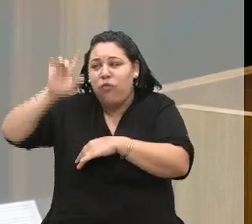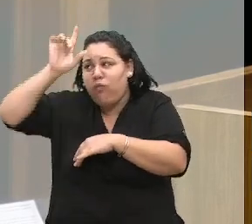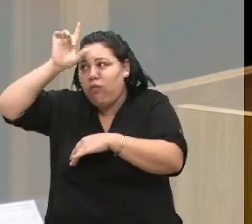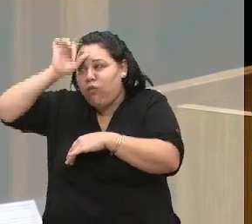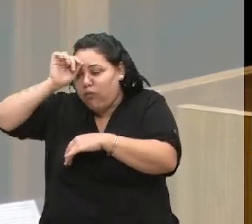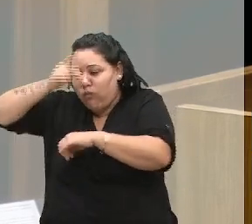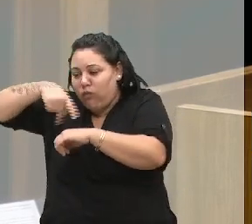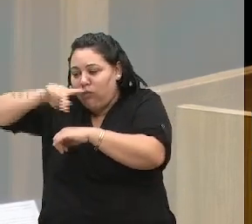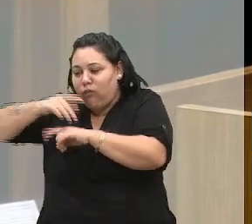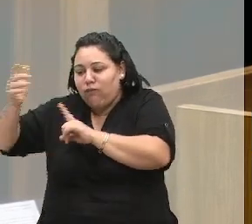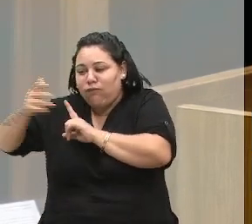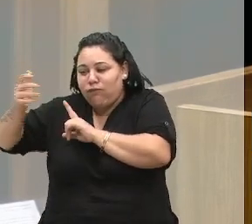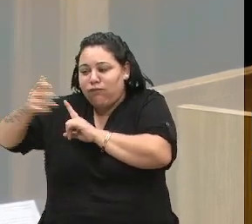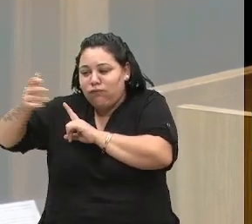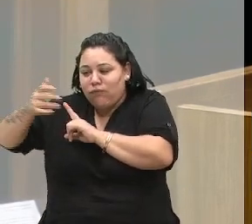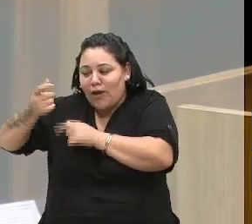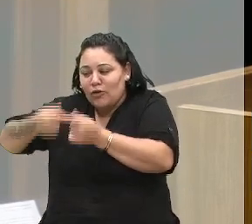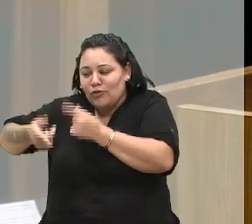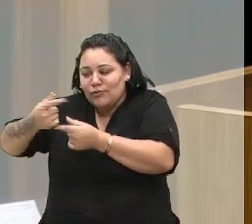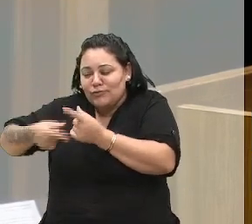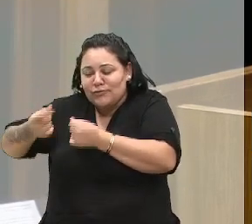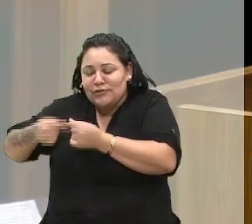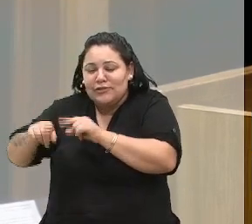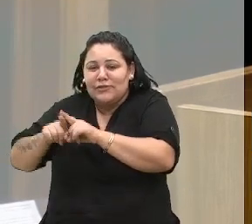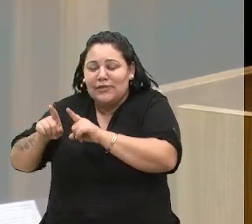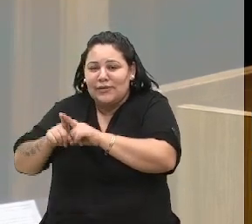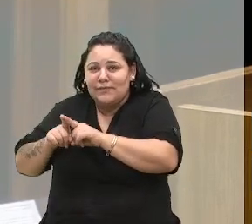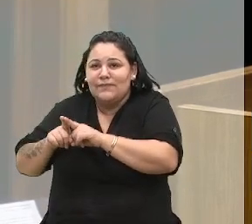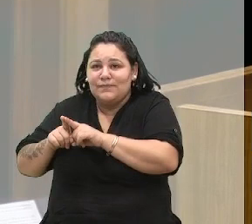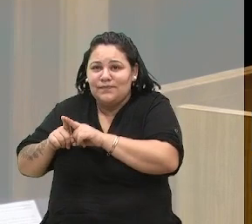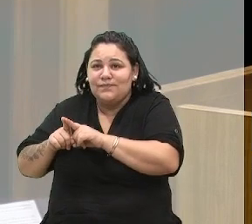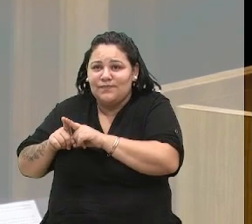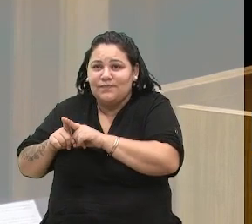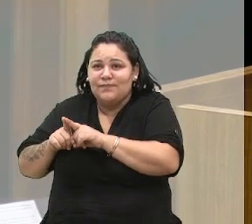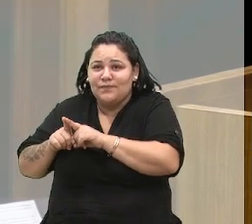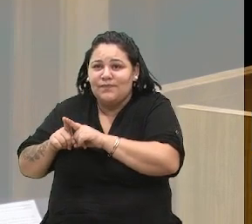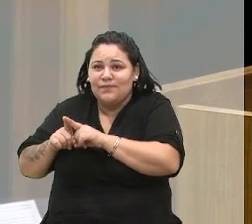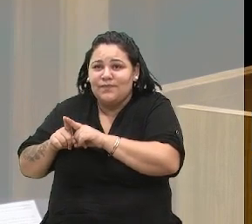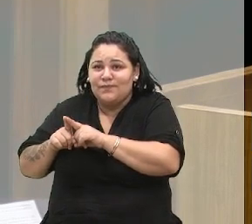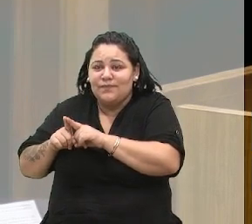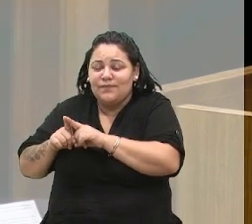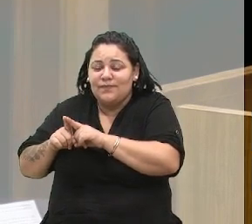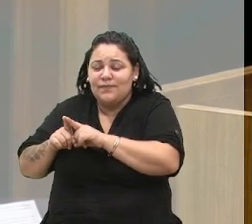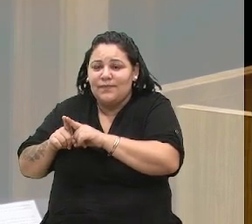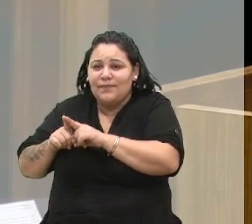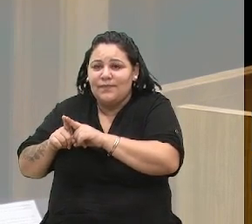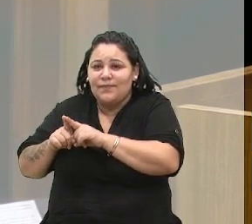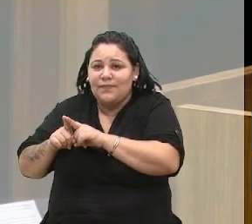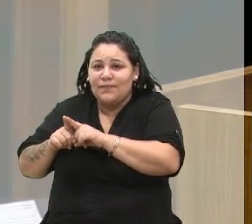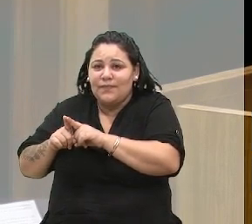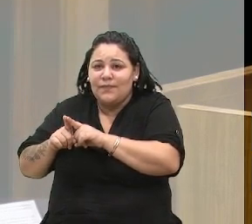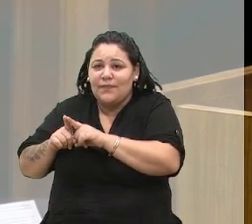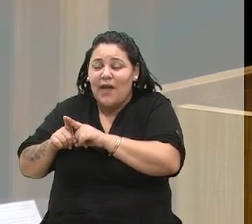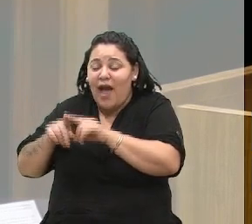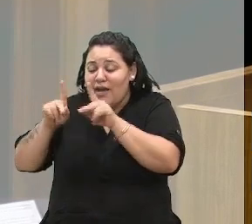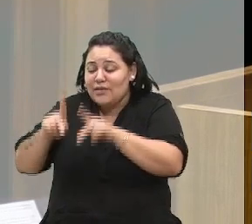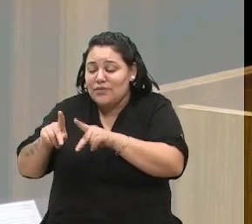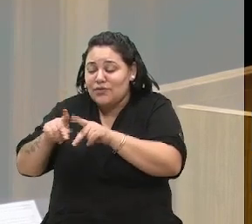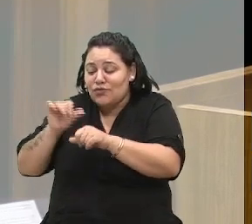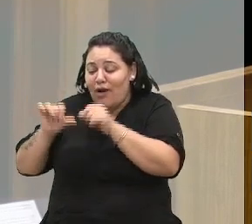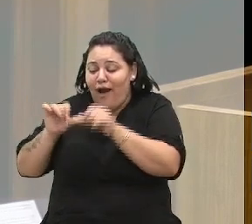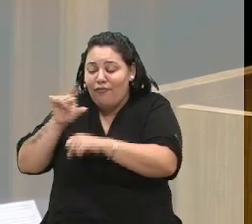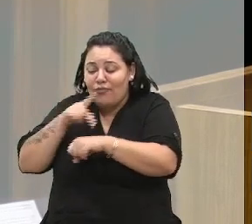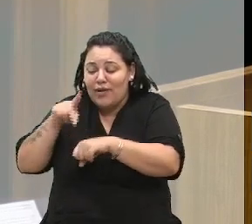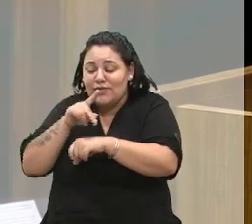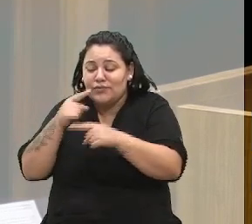pressões socioeconômicas, além de alimentá-los com um fluxo de renda vindo do exterior. Em nada desprezível, pois